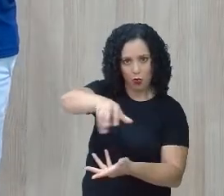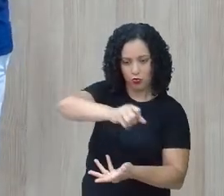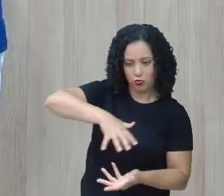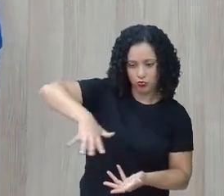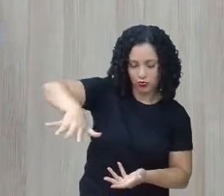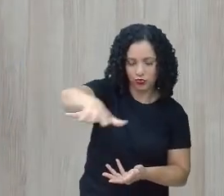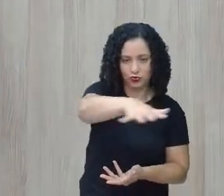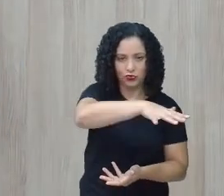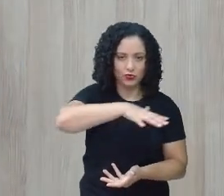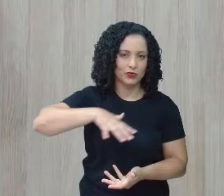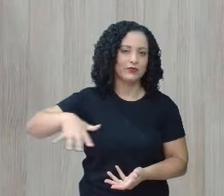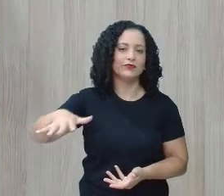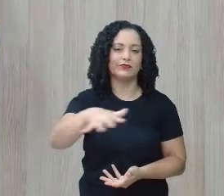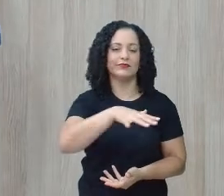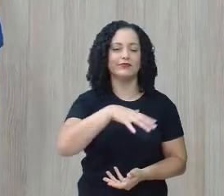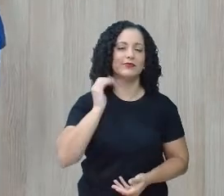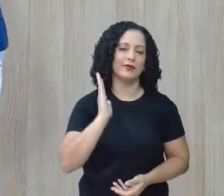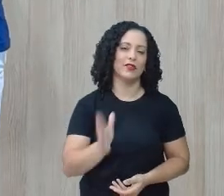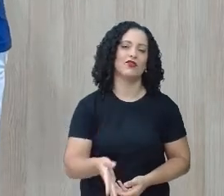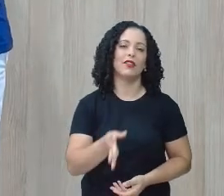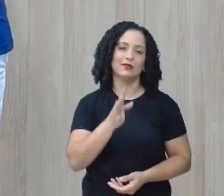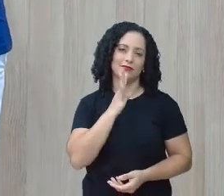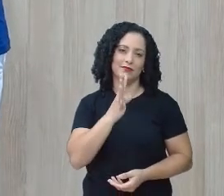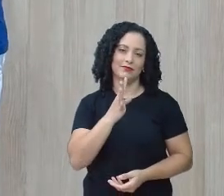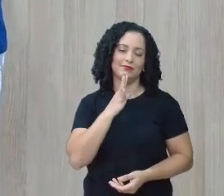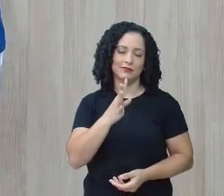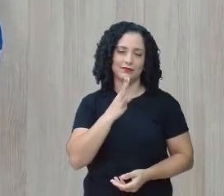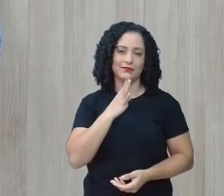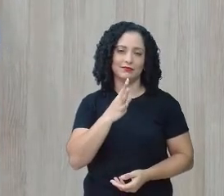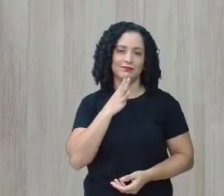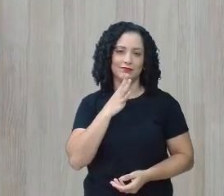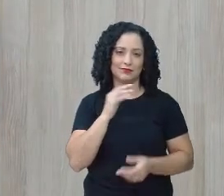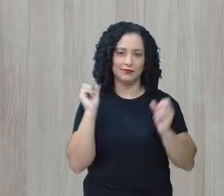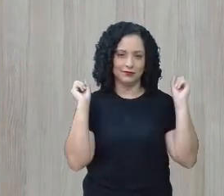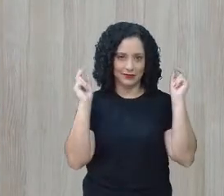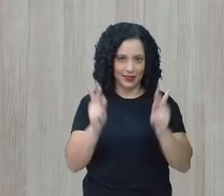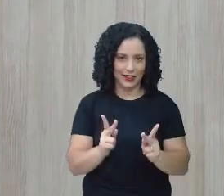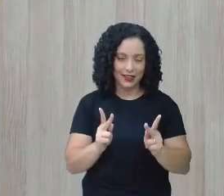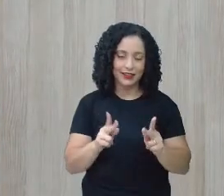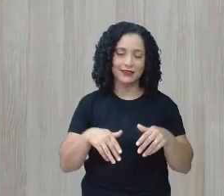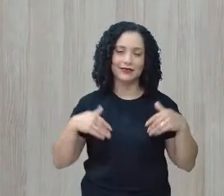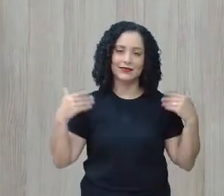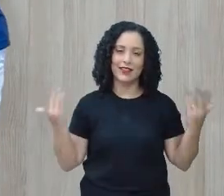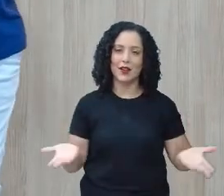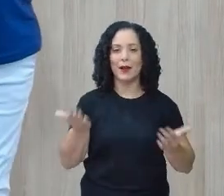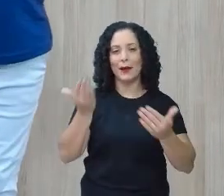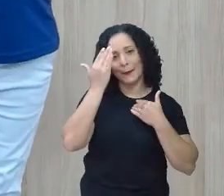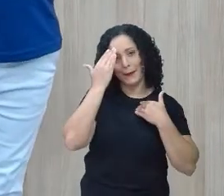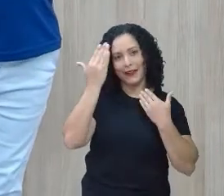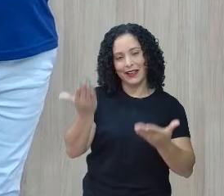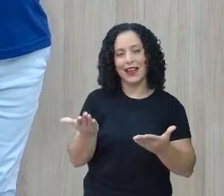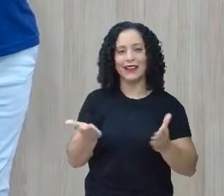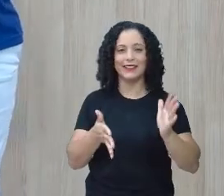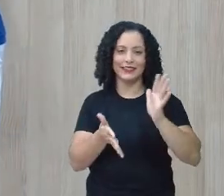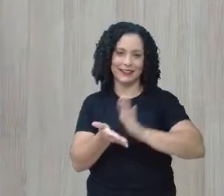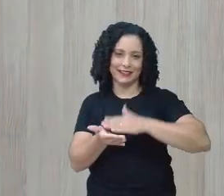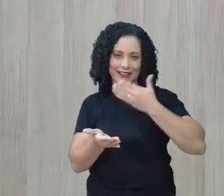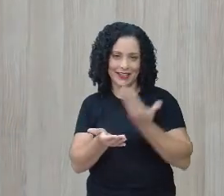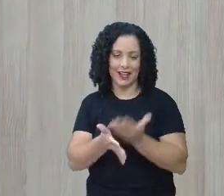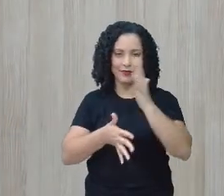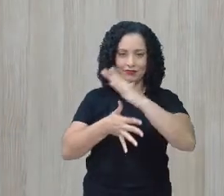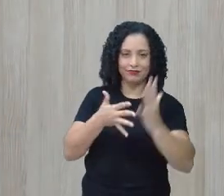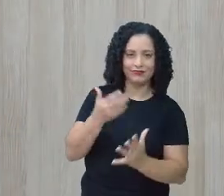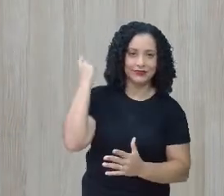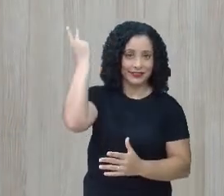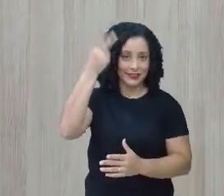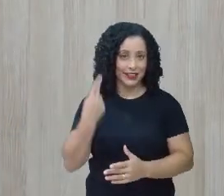a gente conhecia, né, o mundo que a gente conhecia na época, ok? No mais, obrigado aí para a Kézia, né? Nosso